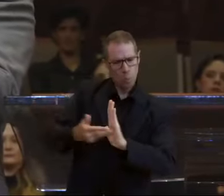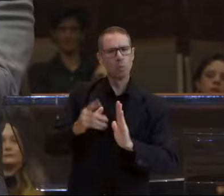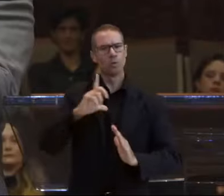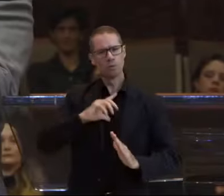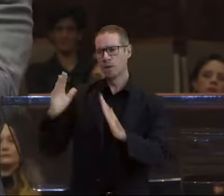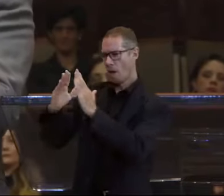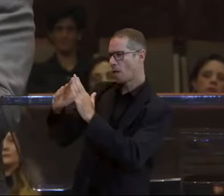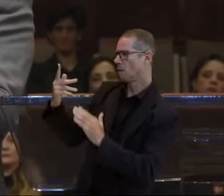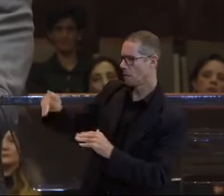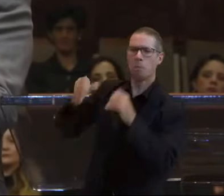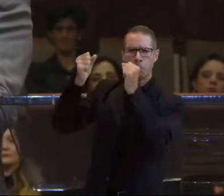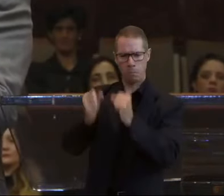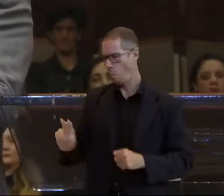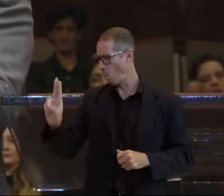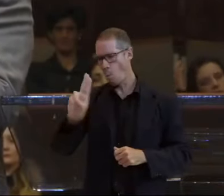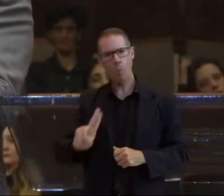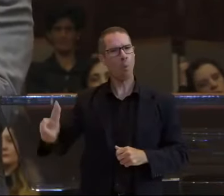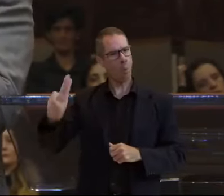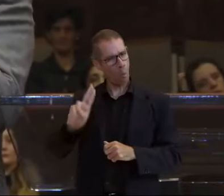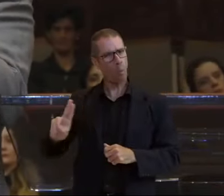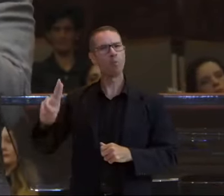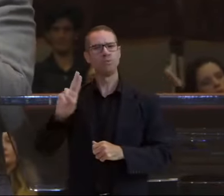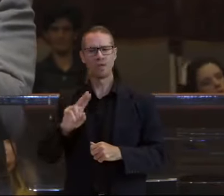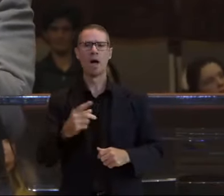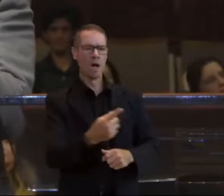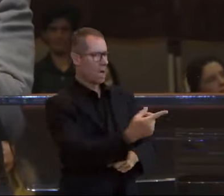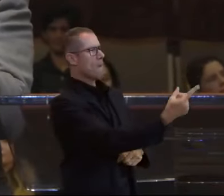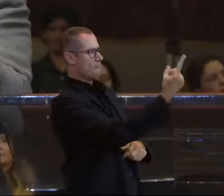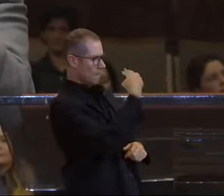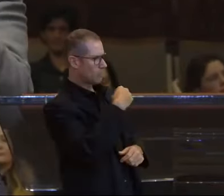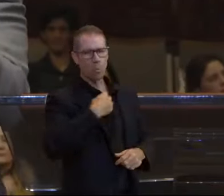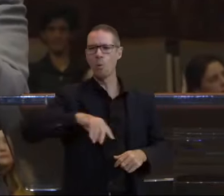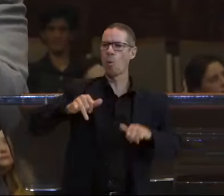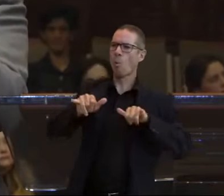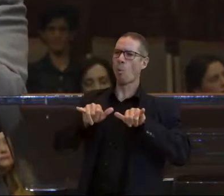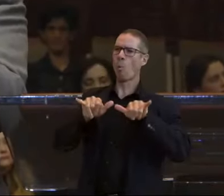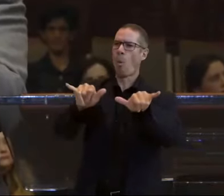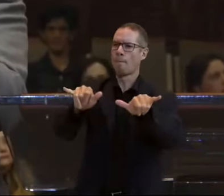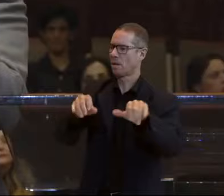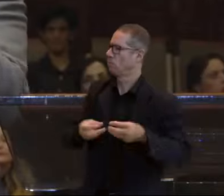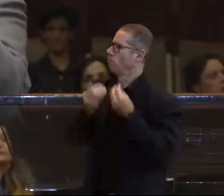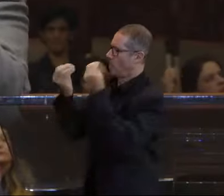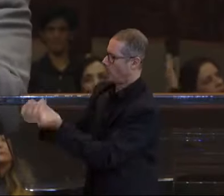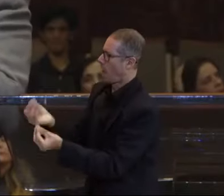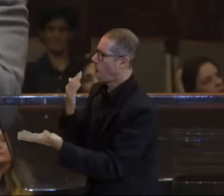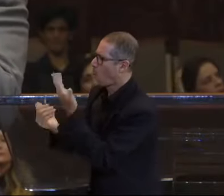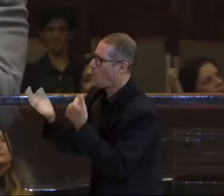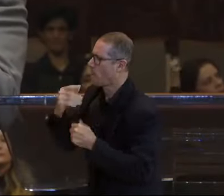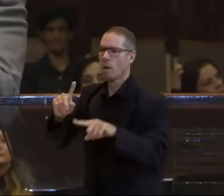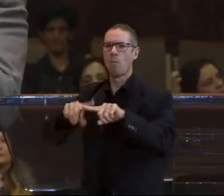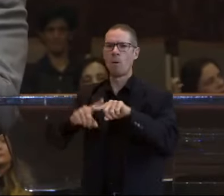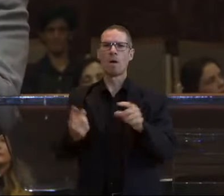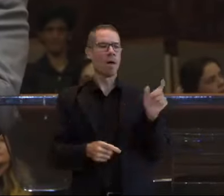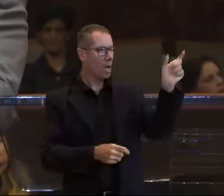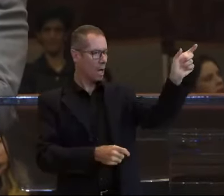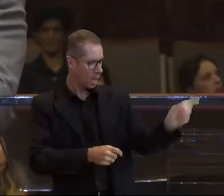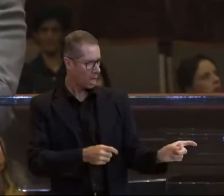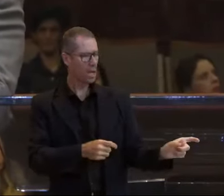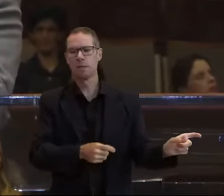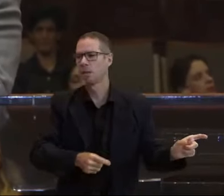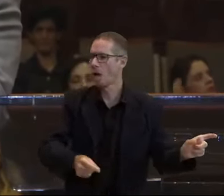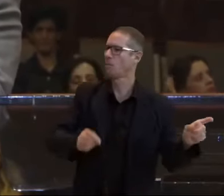dele, podem usar. E me mandou fazer compras para que vocês tenham o que comer, porque ele tá